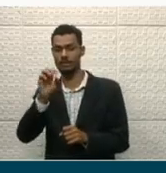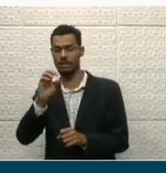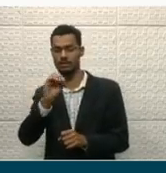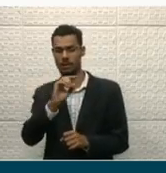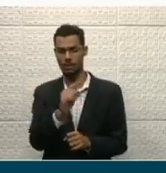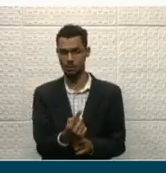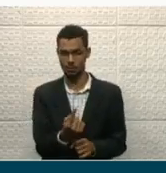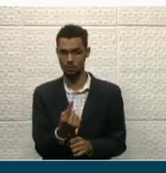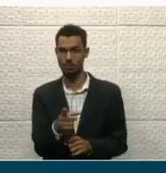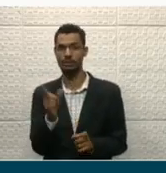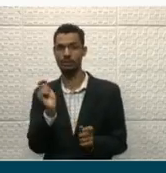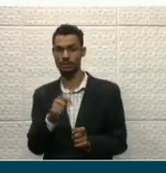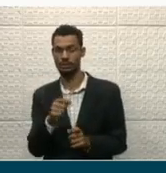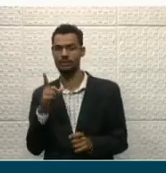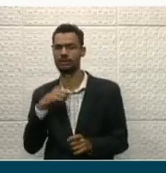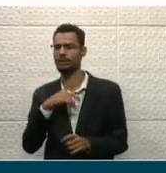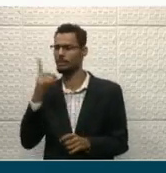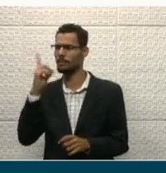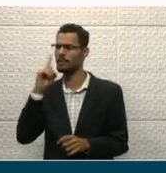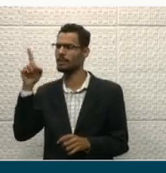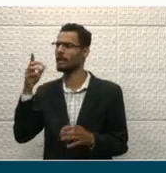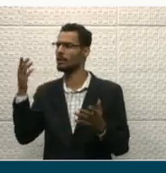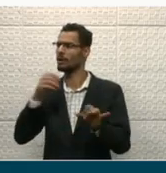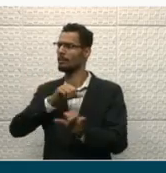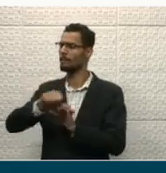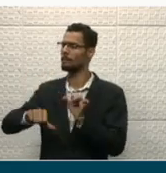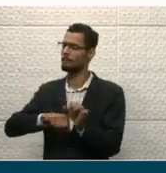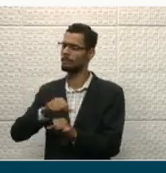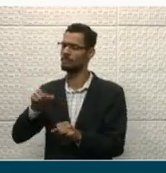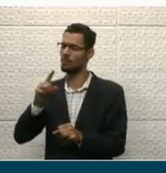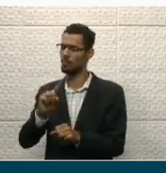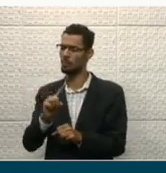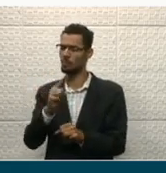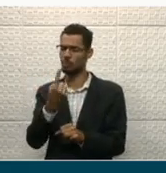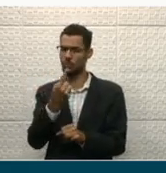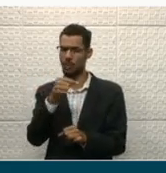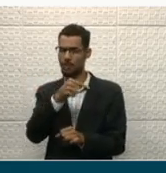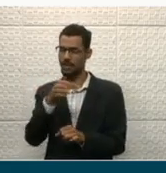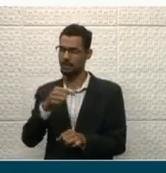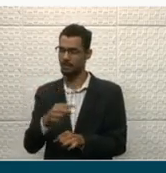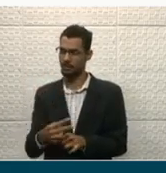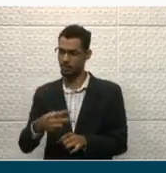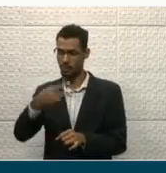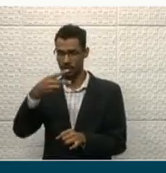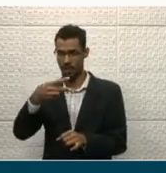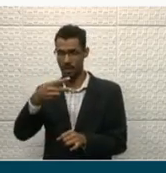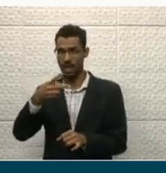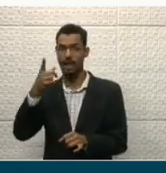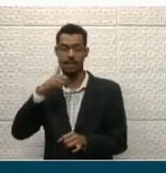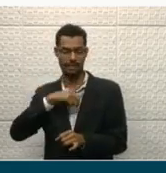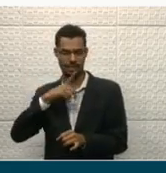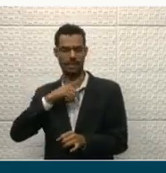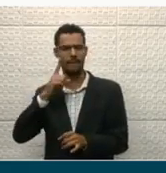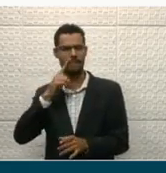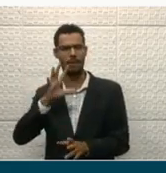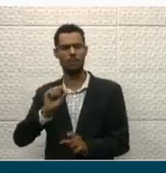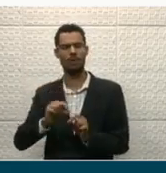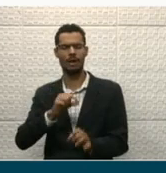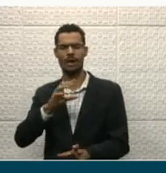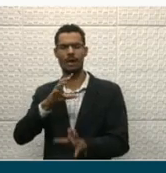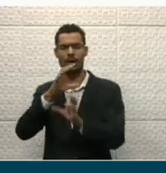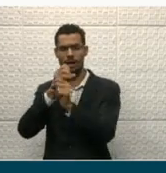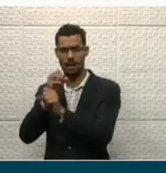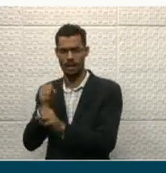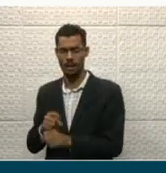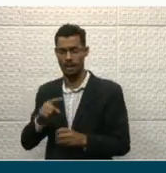1, a sua imagem agora é o vetor 1, menos 2. Então, eu calculei as